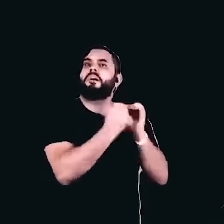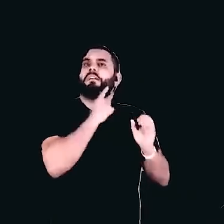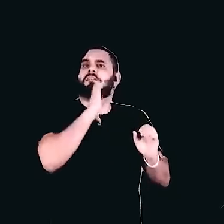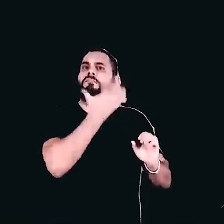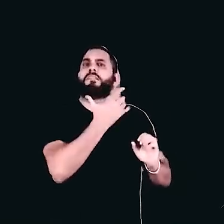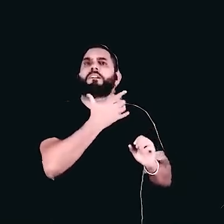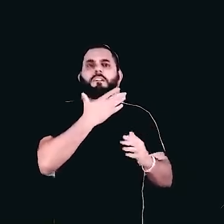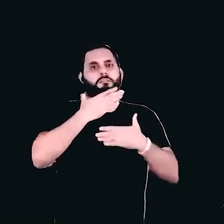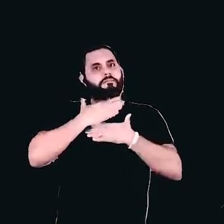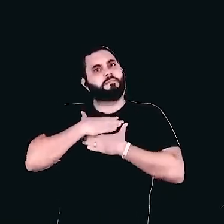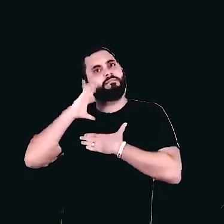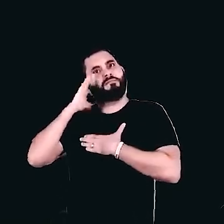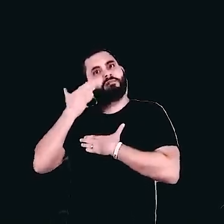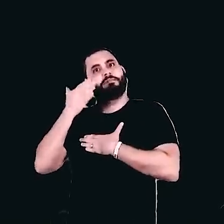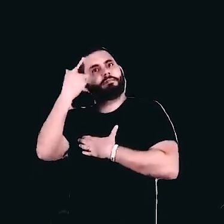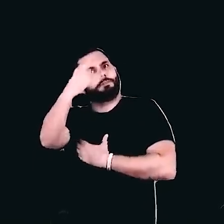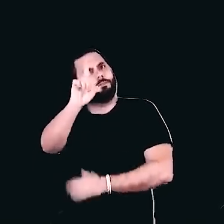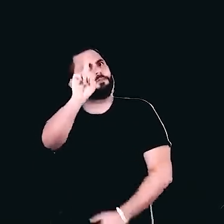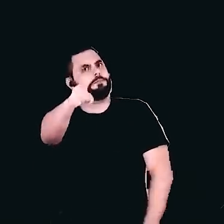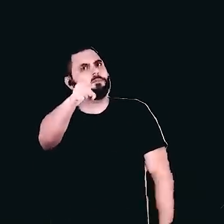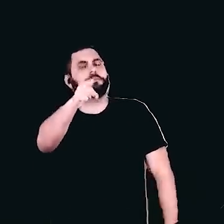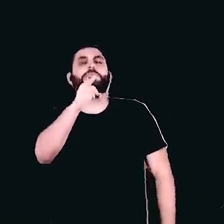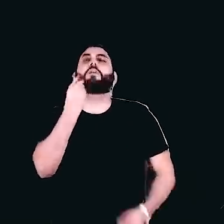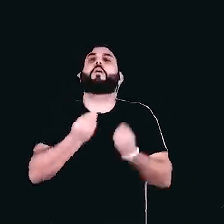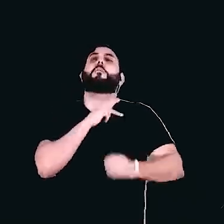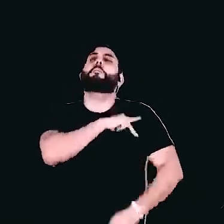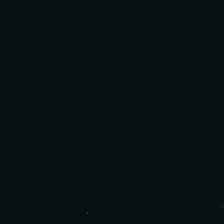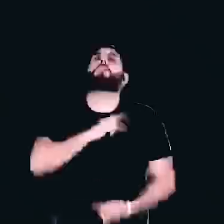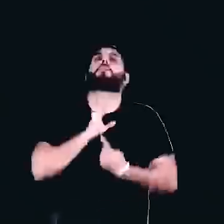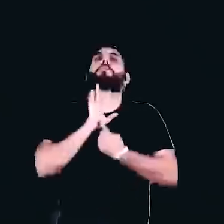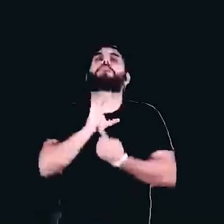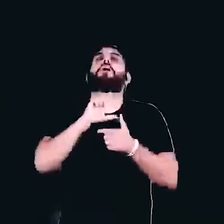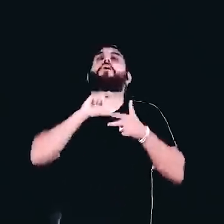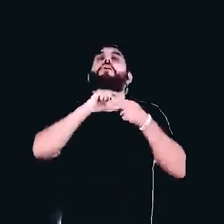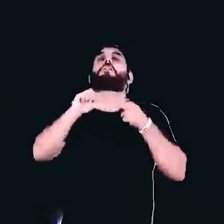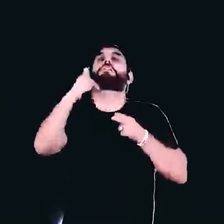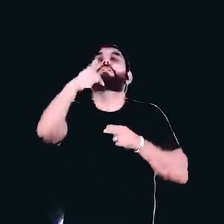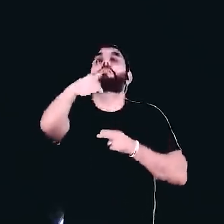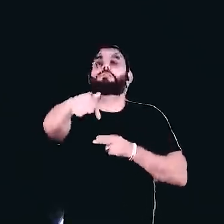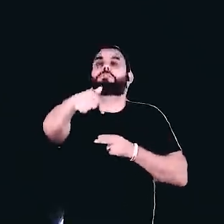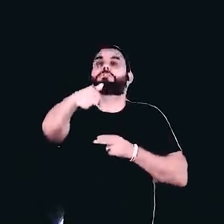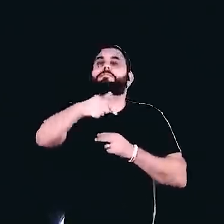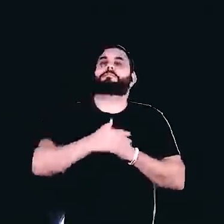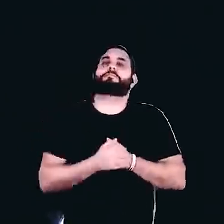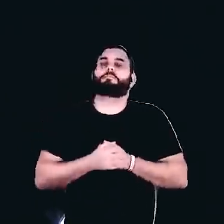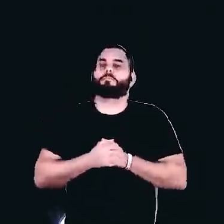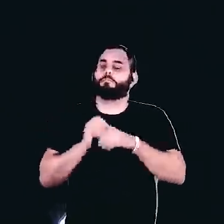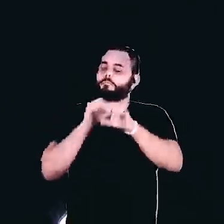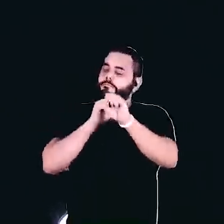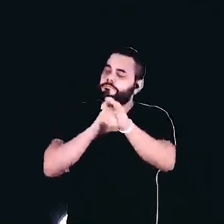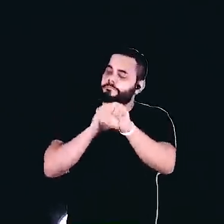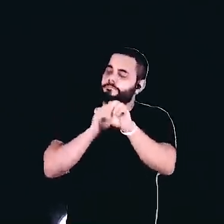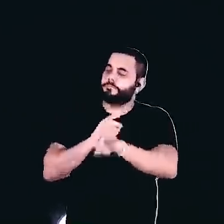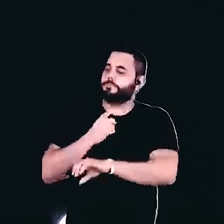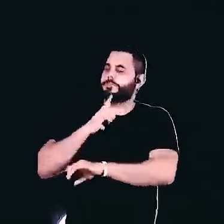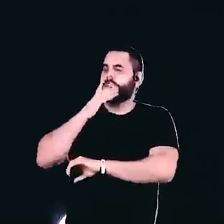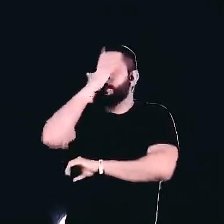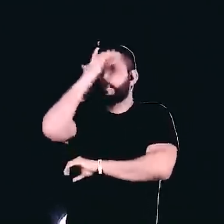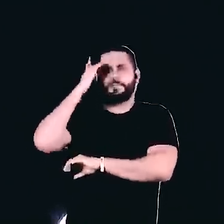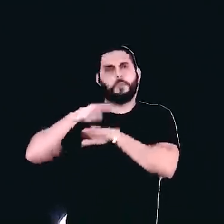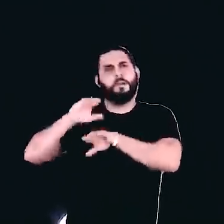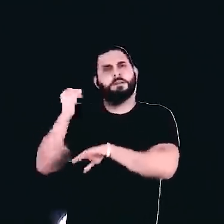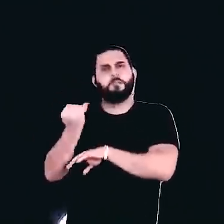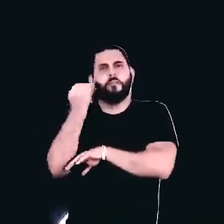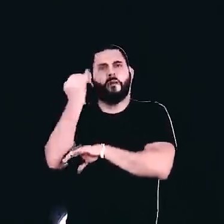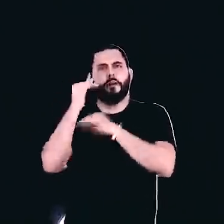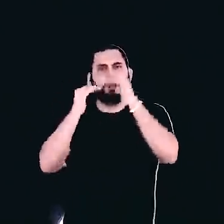solução para mim e para você. E como foi que Paulo mostrou isso? No verso 17. Ele estava ensinando que não existem pessoas mais importantes